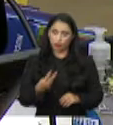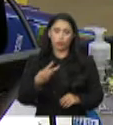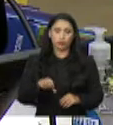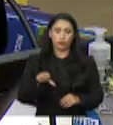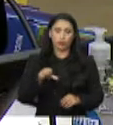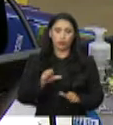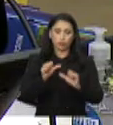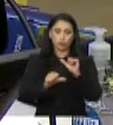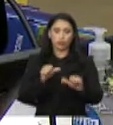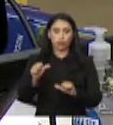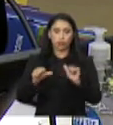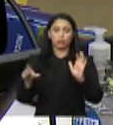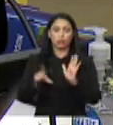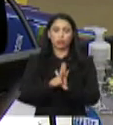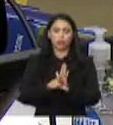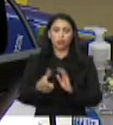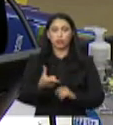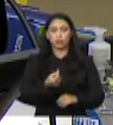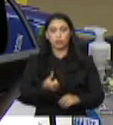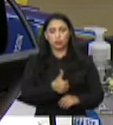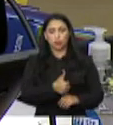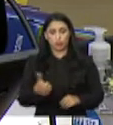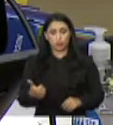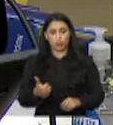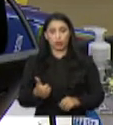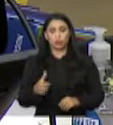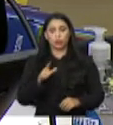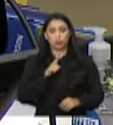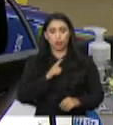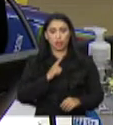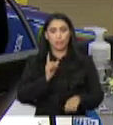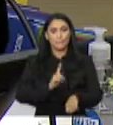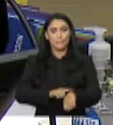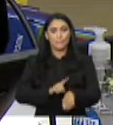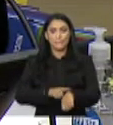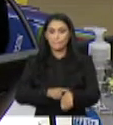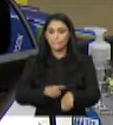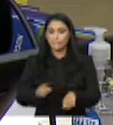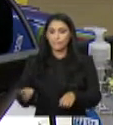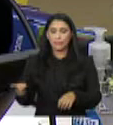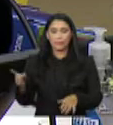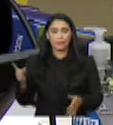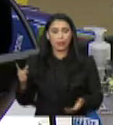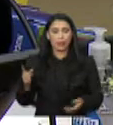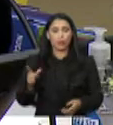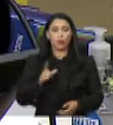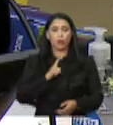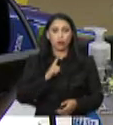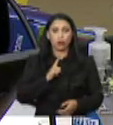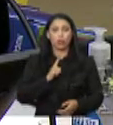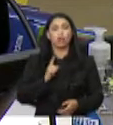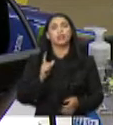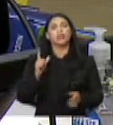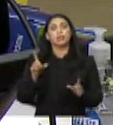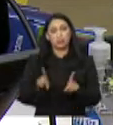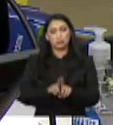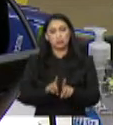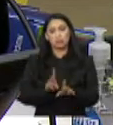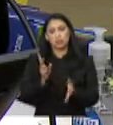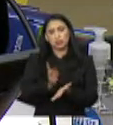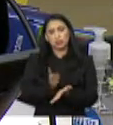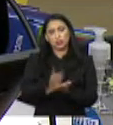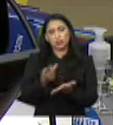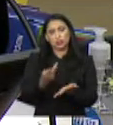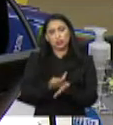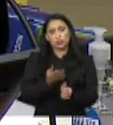14230 de 2021 tem aplicação imediata inclusive quanto a fatos pretéritos